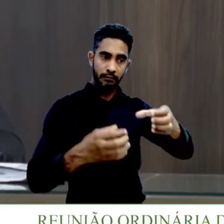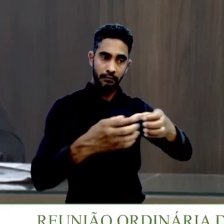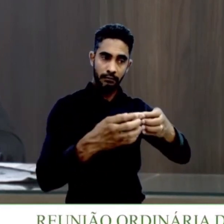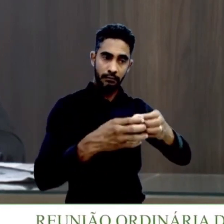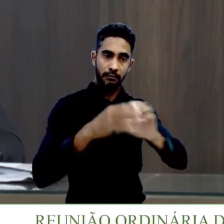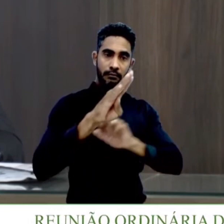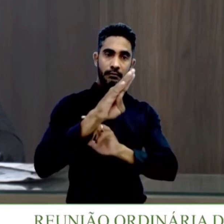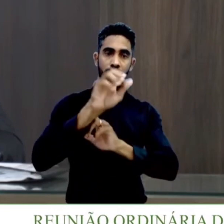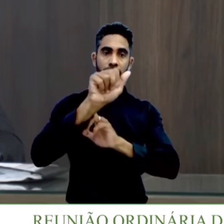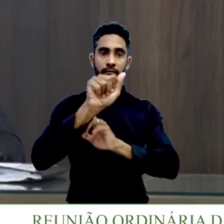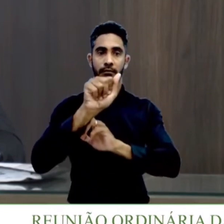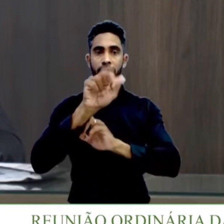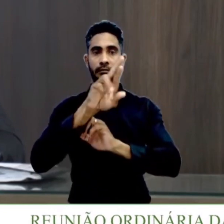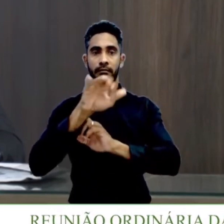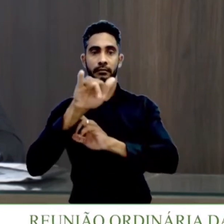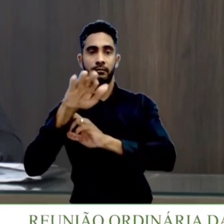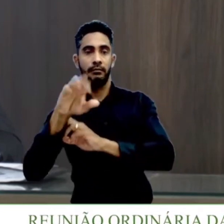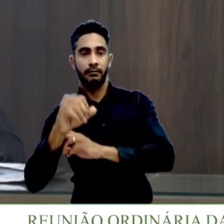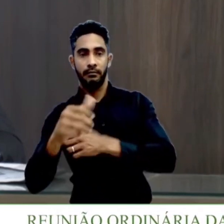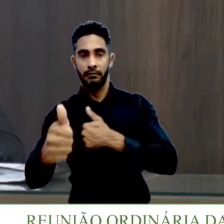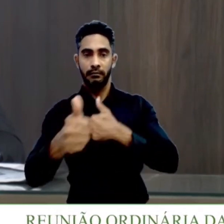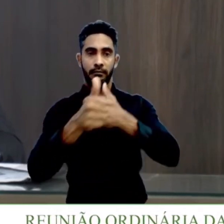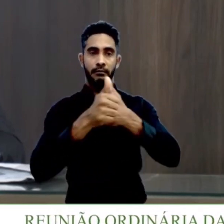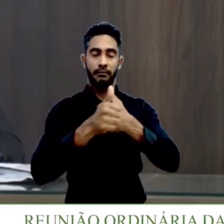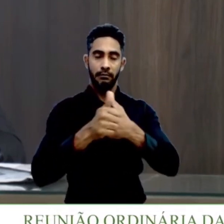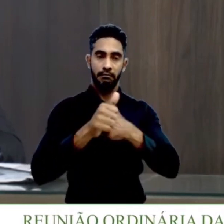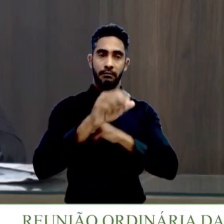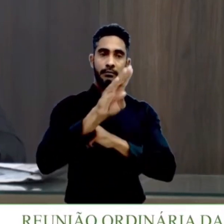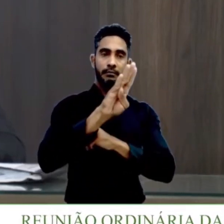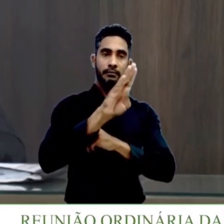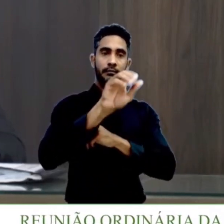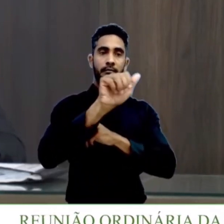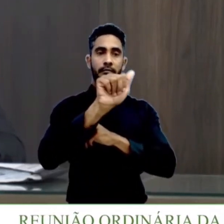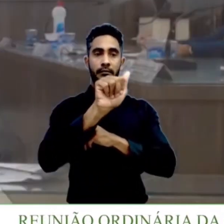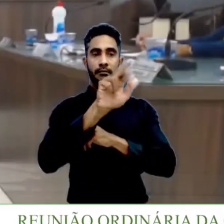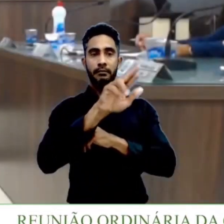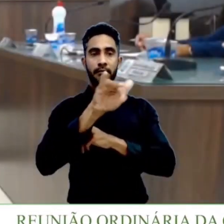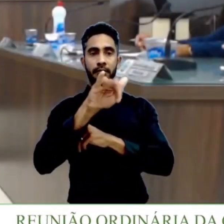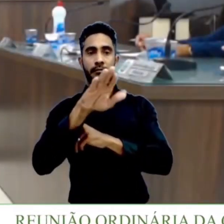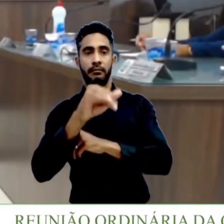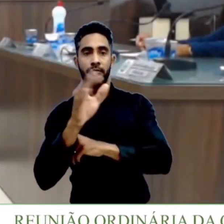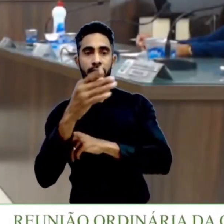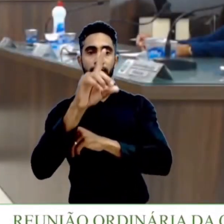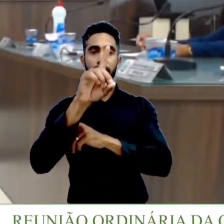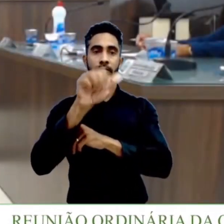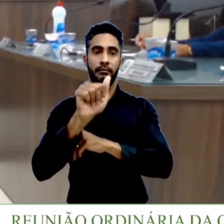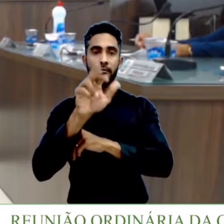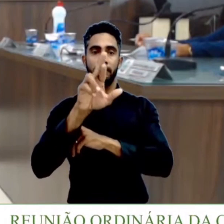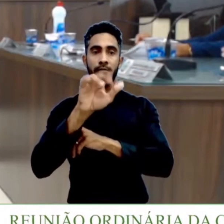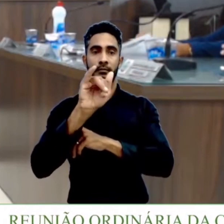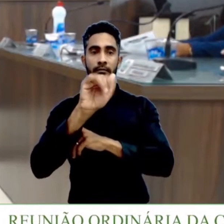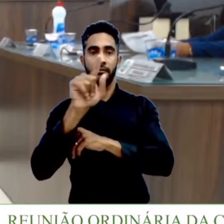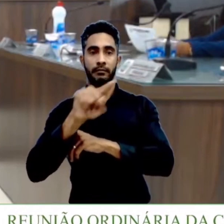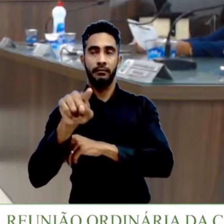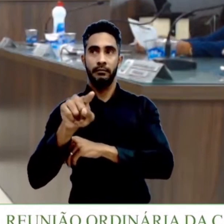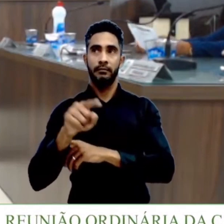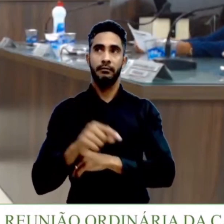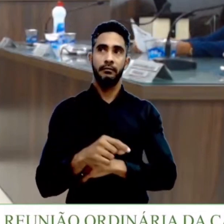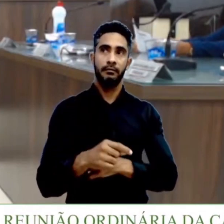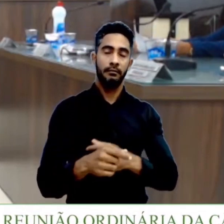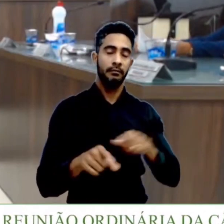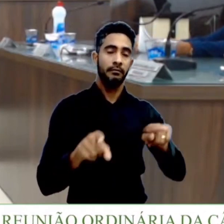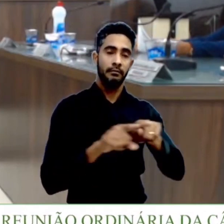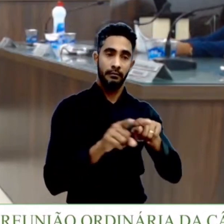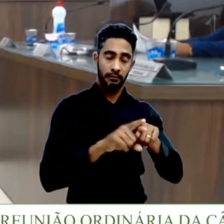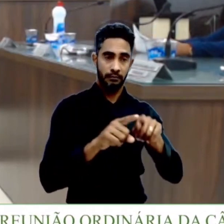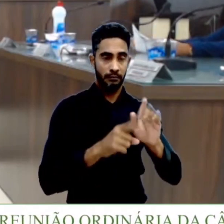de Barreiro de Dentro, próximo ao Barreiro da Raiz, em meados do ano 2022. B. Que